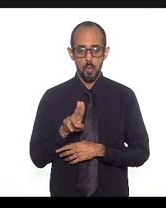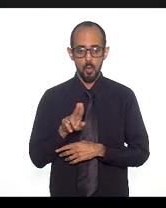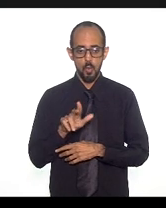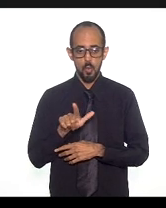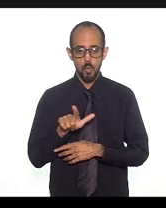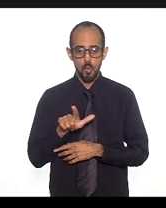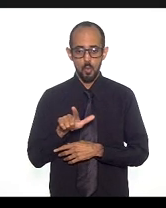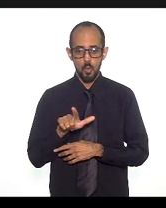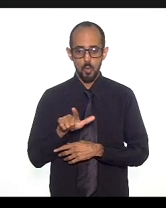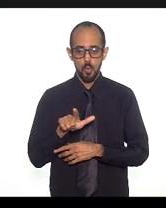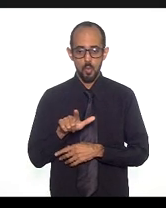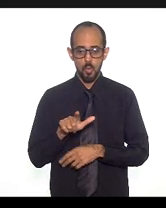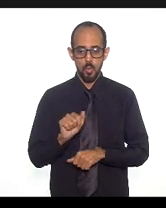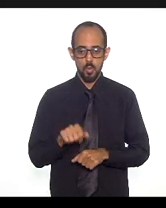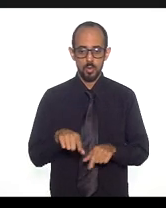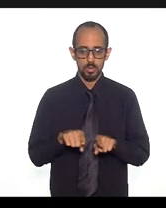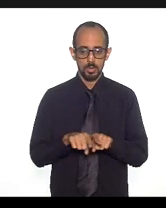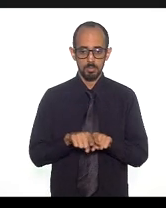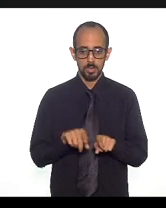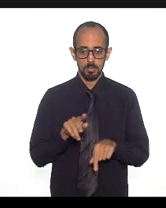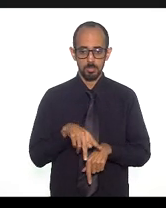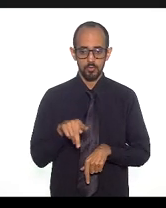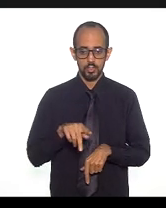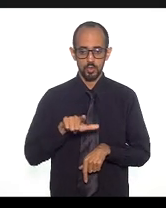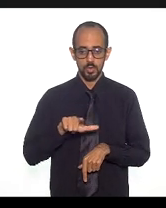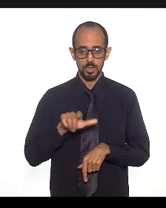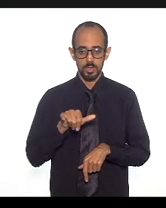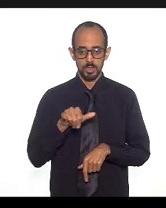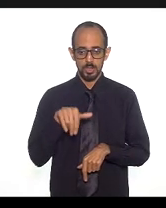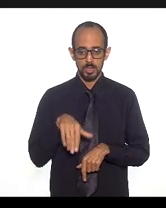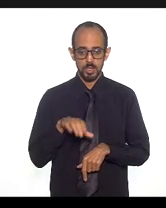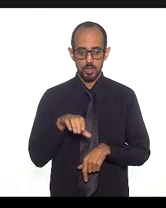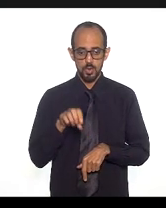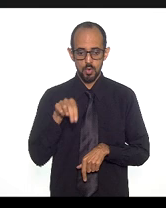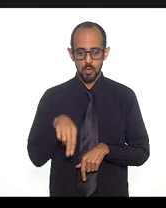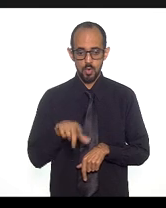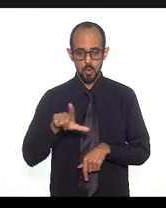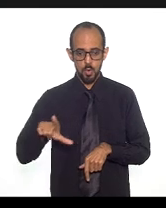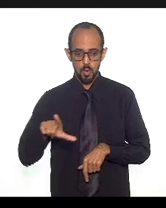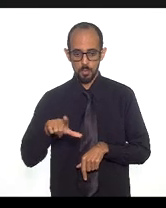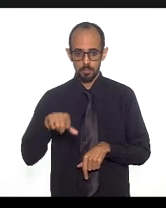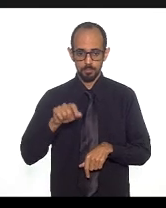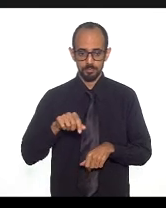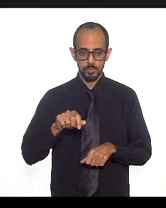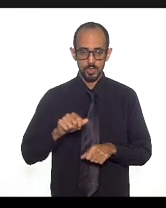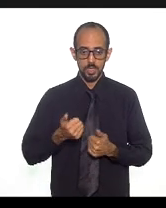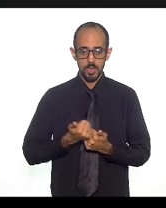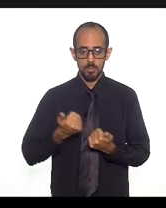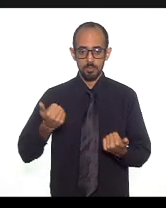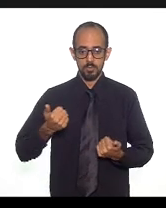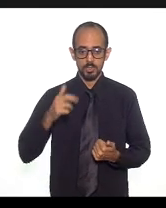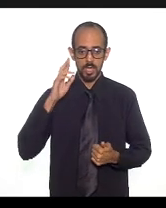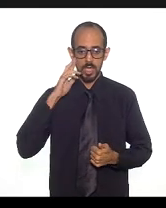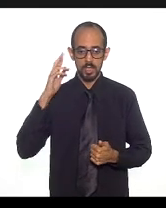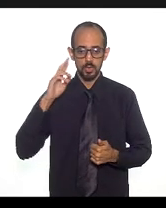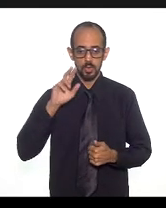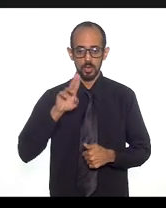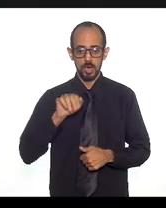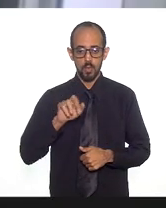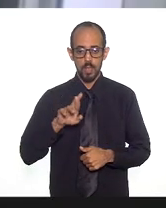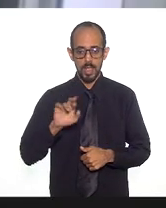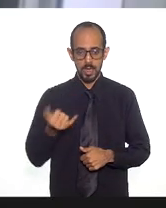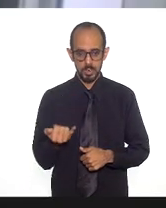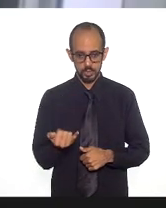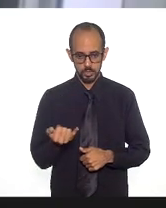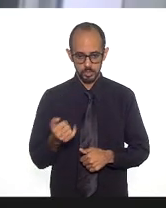UENF, e do professor Lincoln Tavares, pró-reitor também da UERJ, representando aqui o reitor Ricardo Lodi. Então,